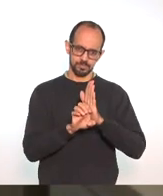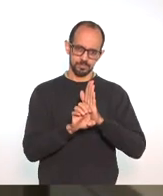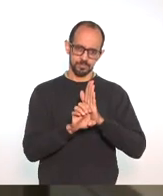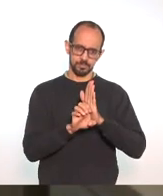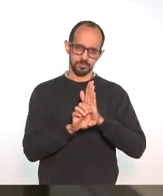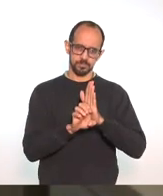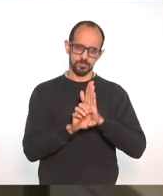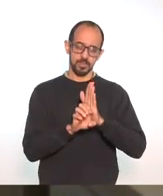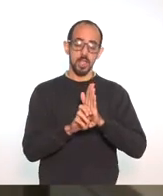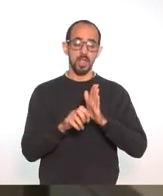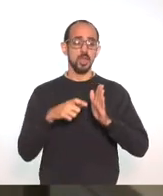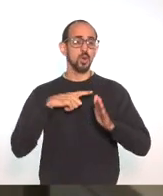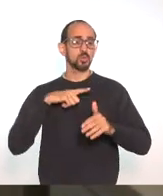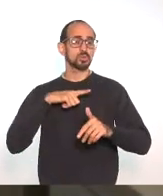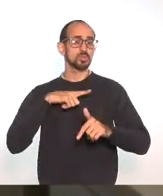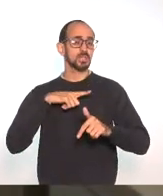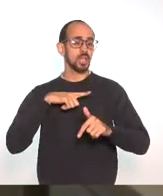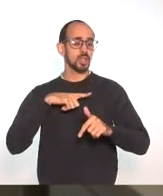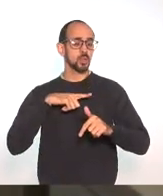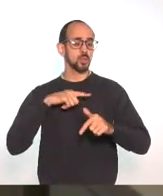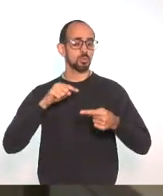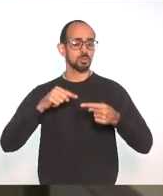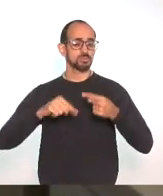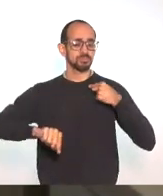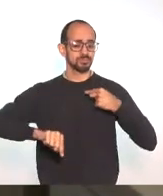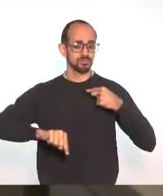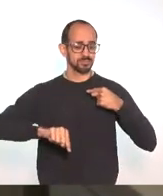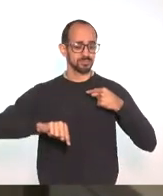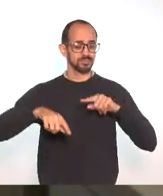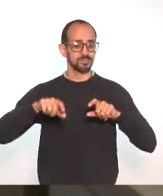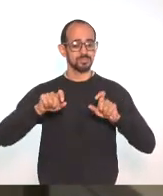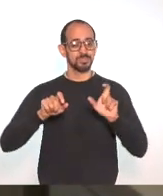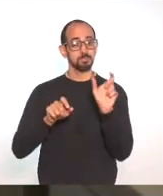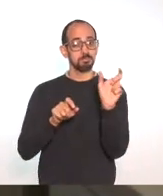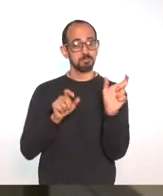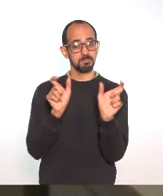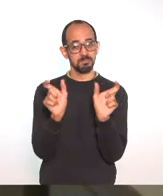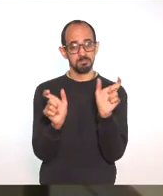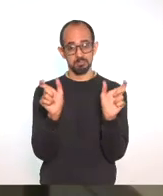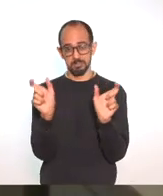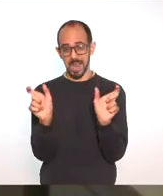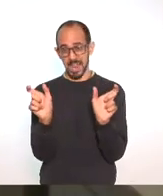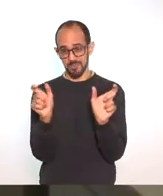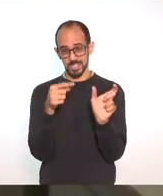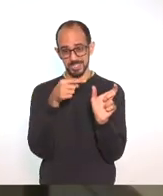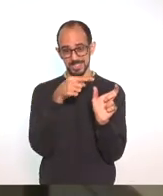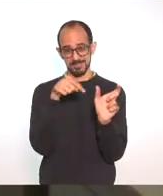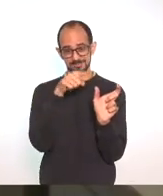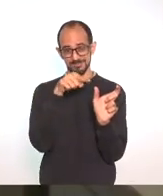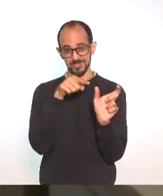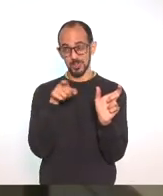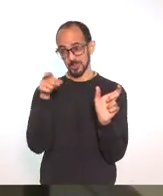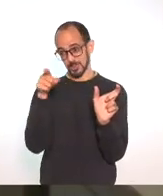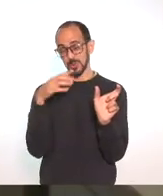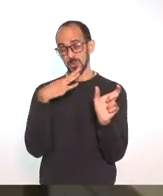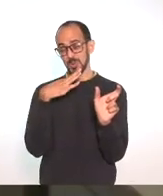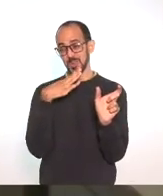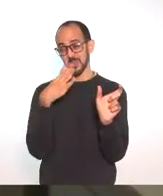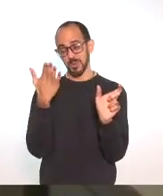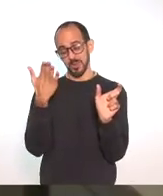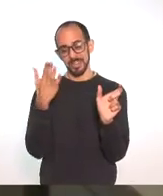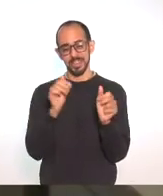terminar longe já que o Chorão um homem profundo conhecedor né do nosso vernáculo